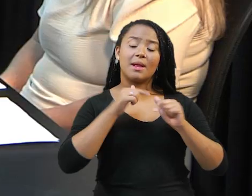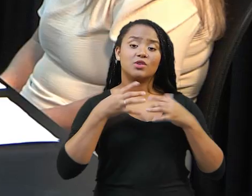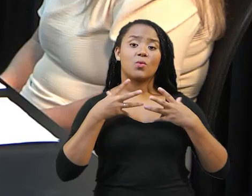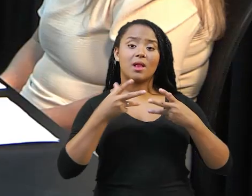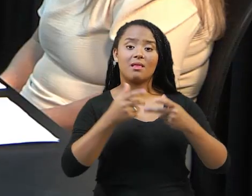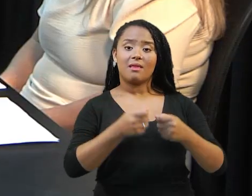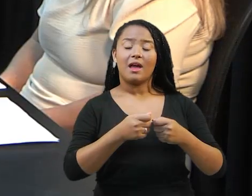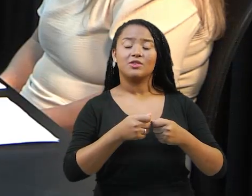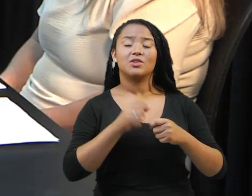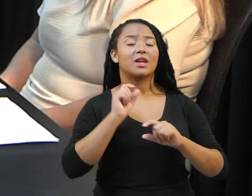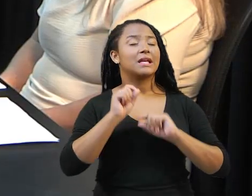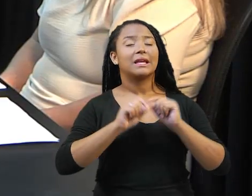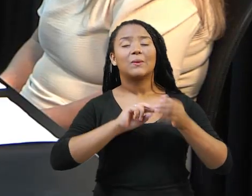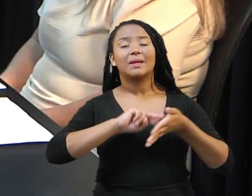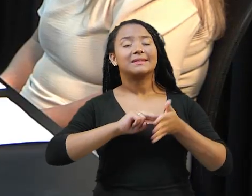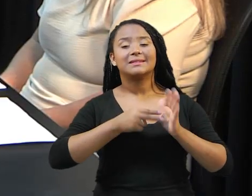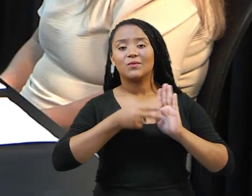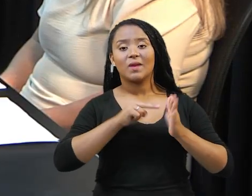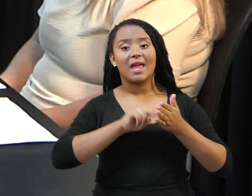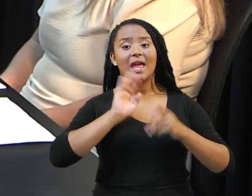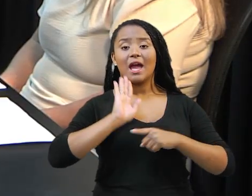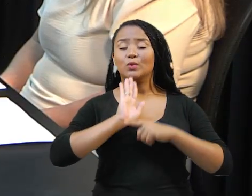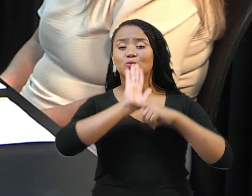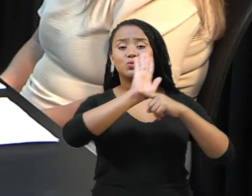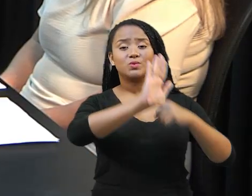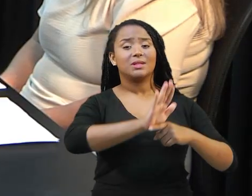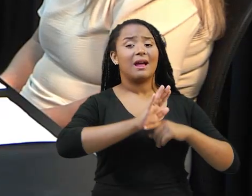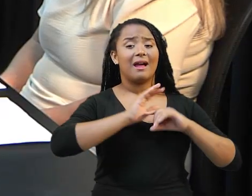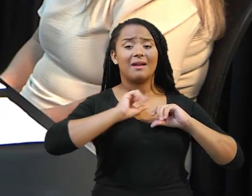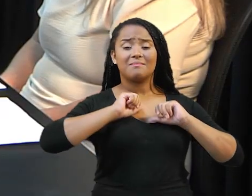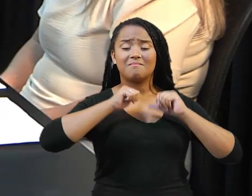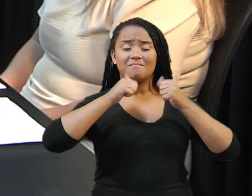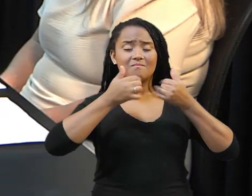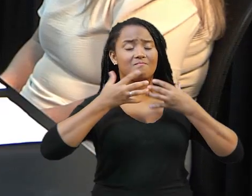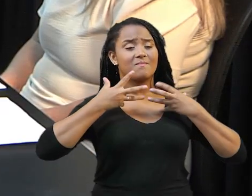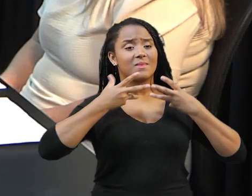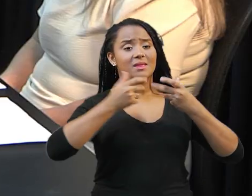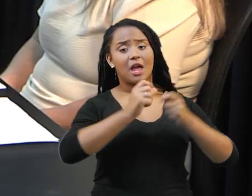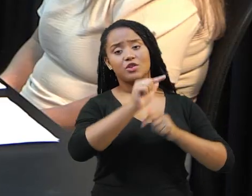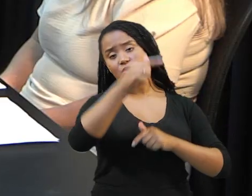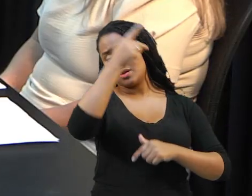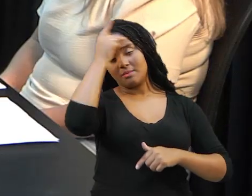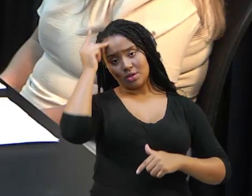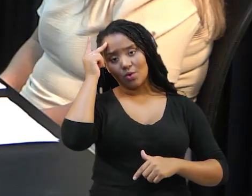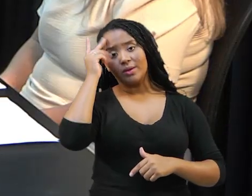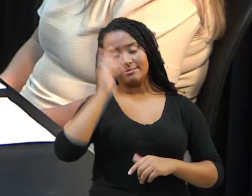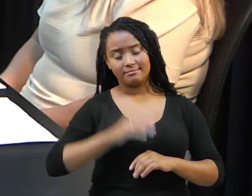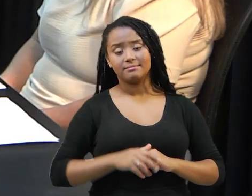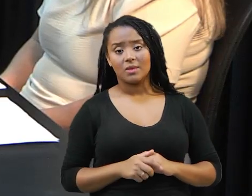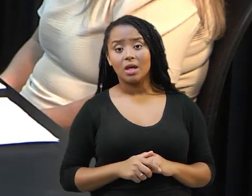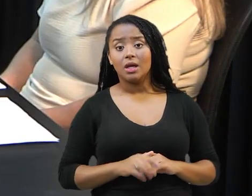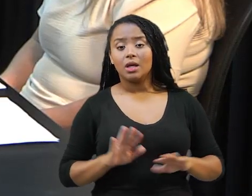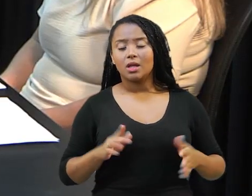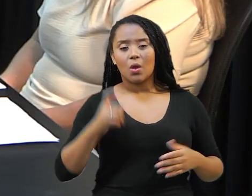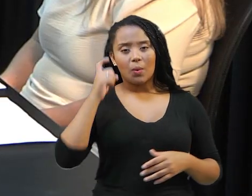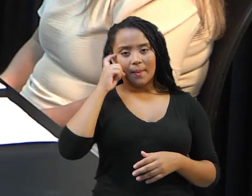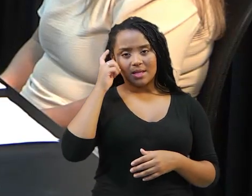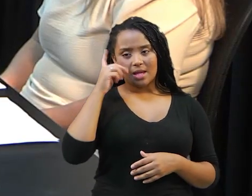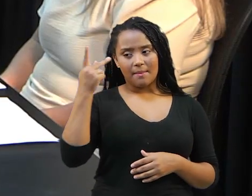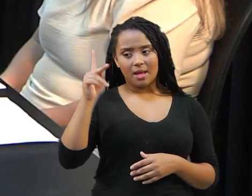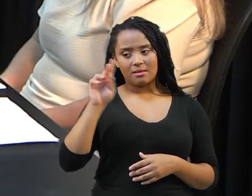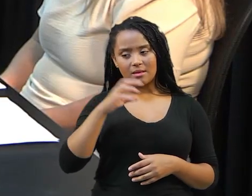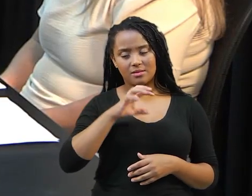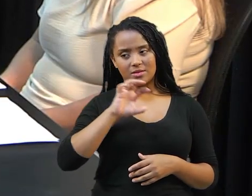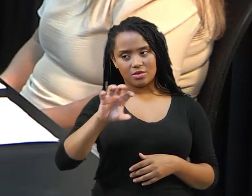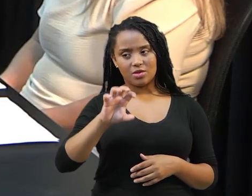né? Quebrar bem o galho dos outros, oferecer o melhor para ajudar o outro. Então, e